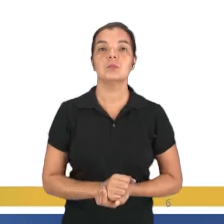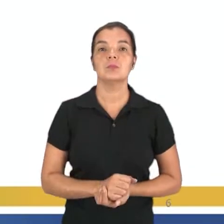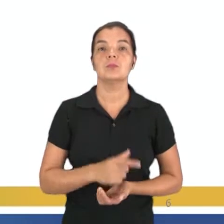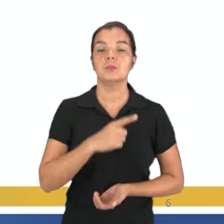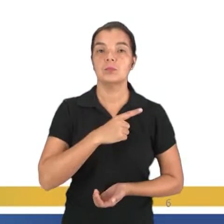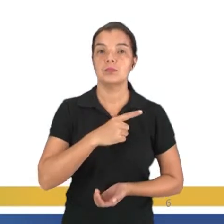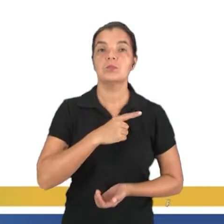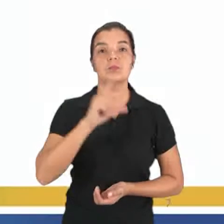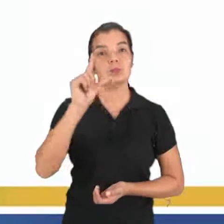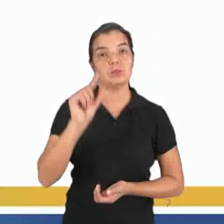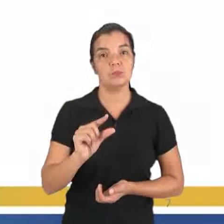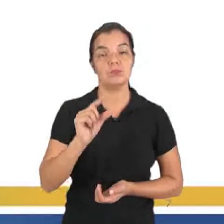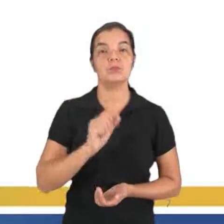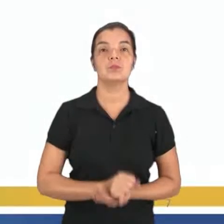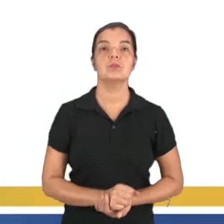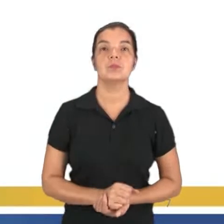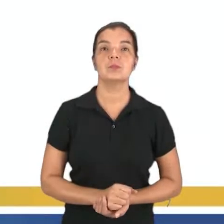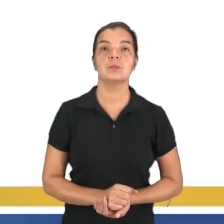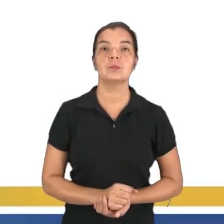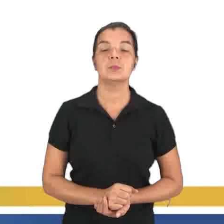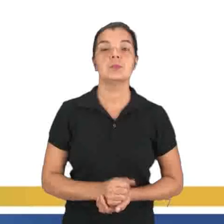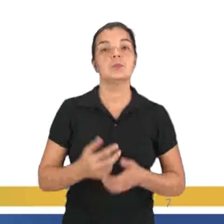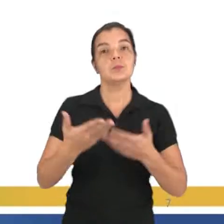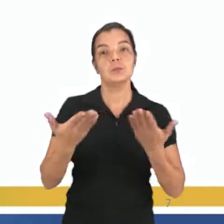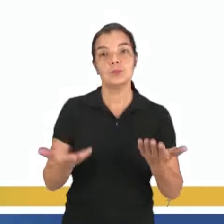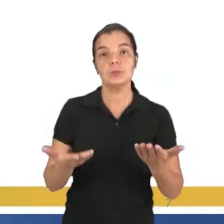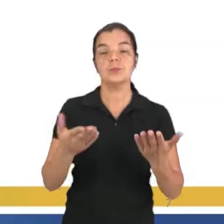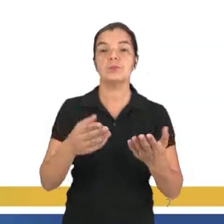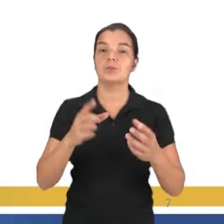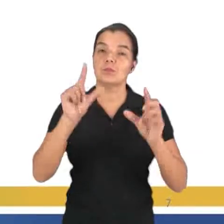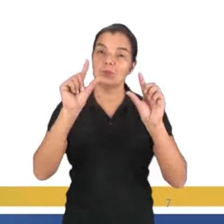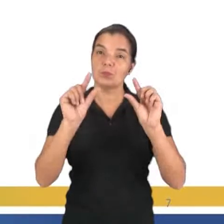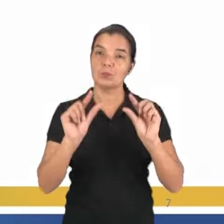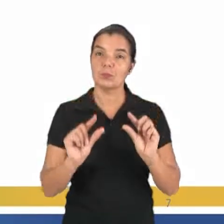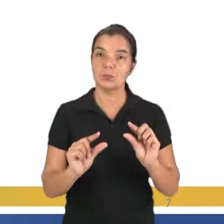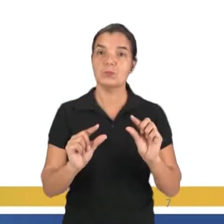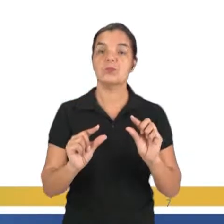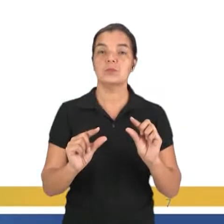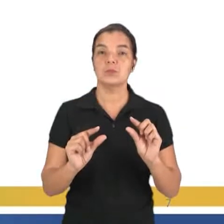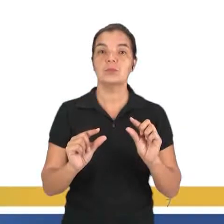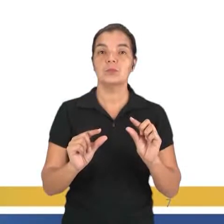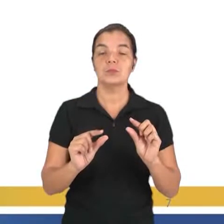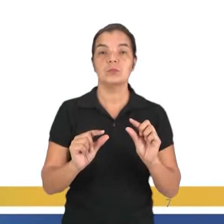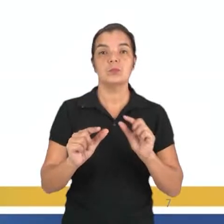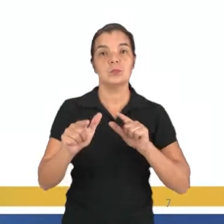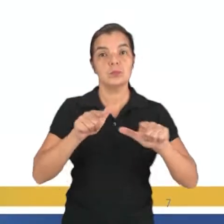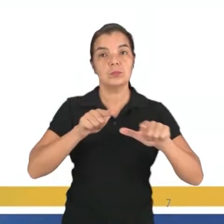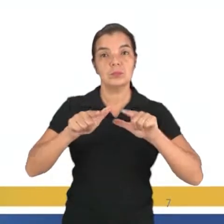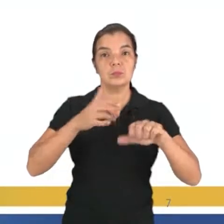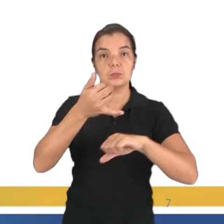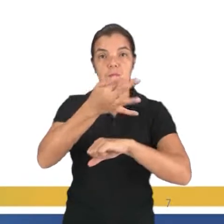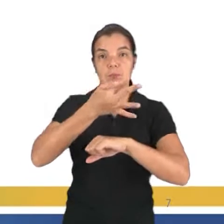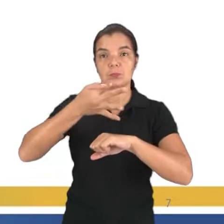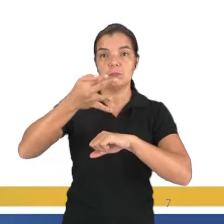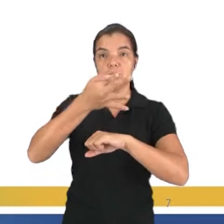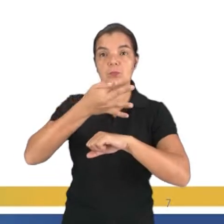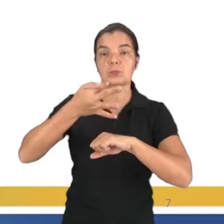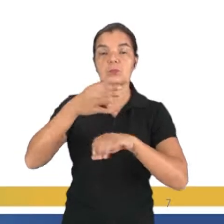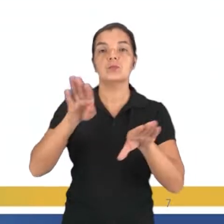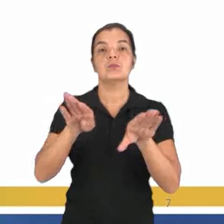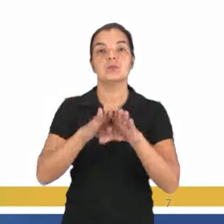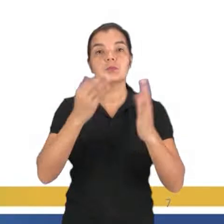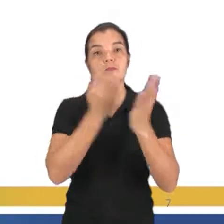tem diminuído, né? Com isso, com a diminuição dos empregos formais,